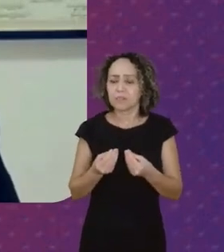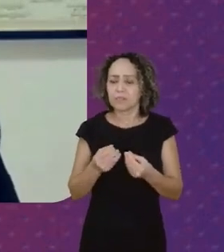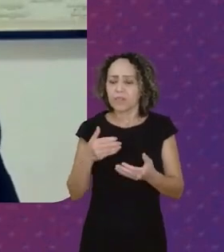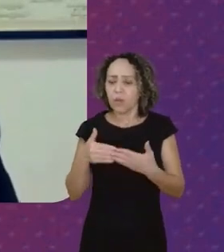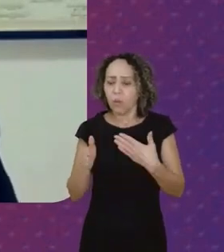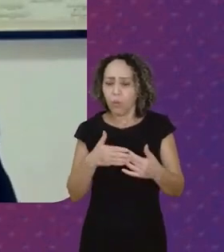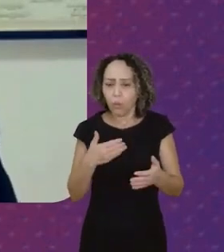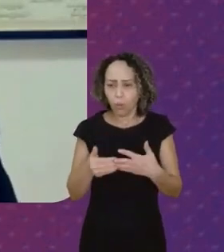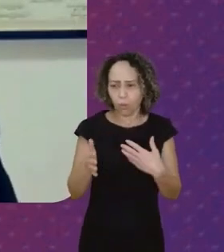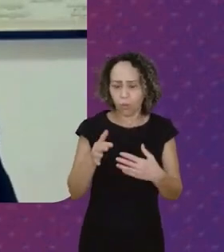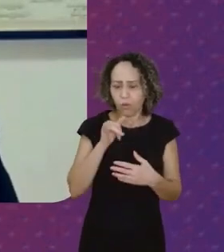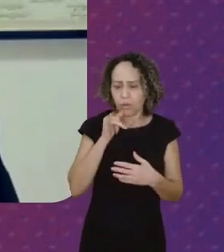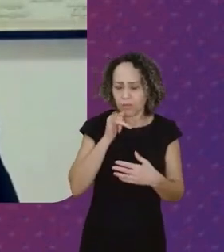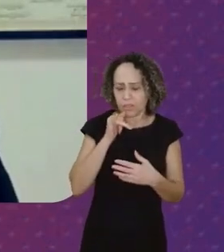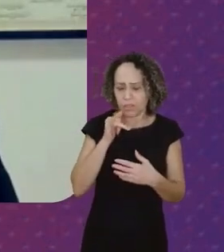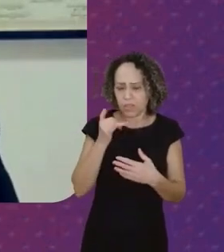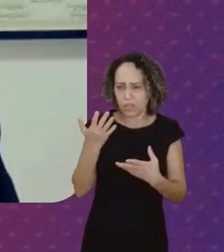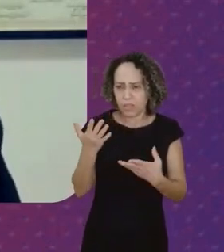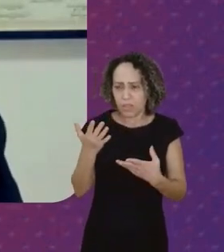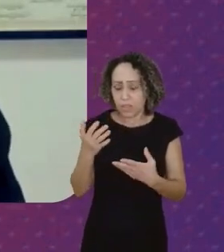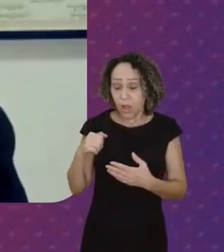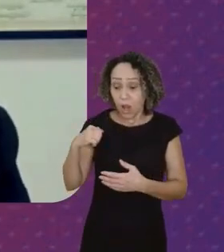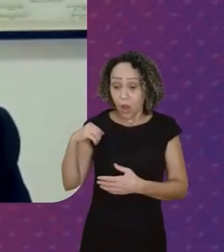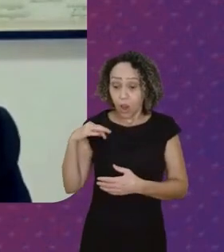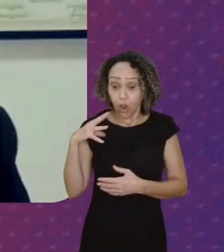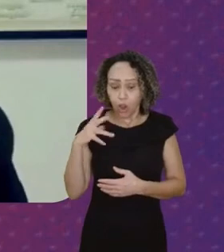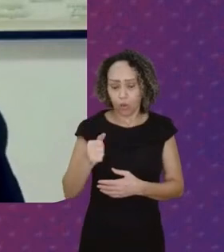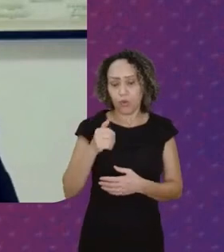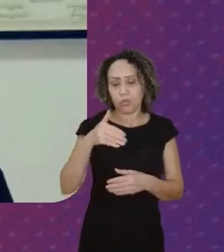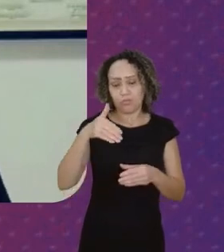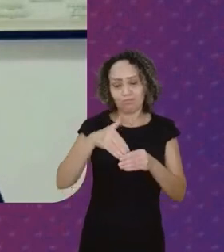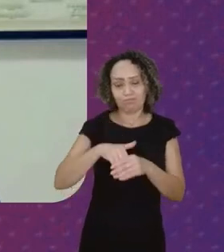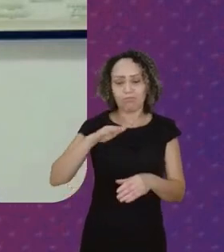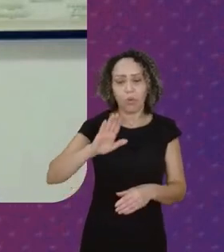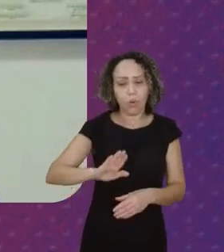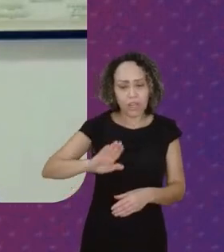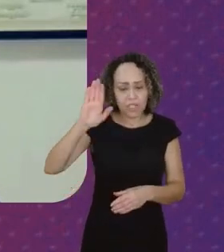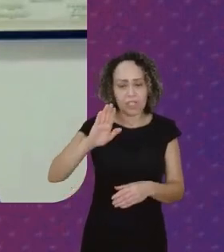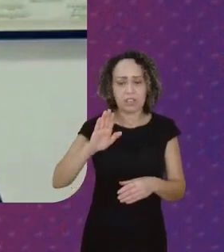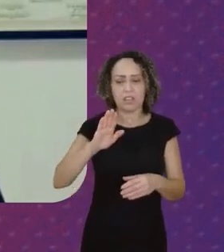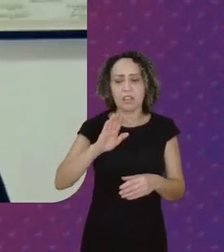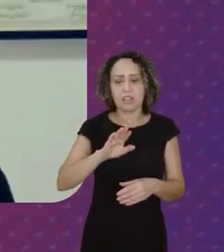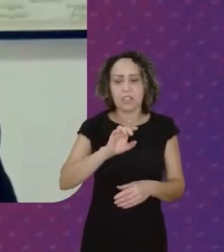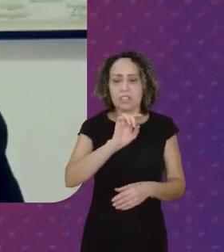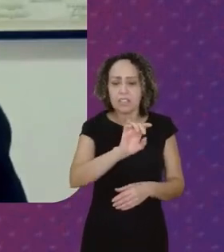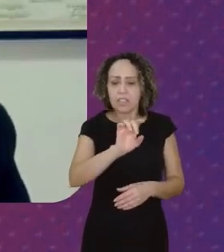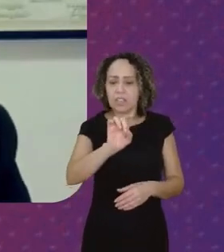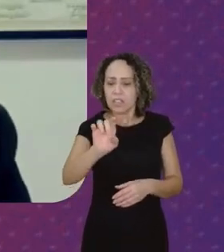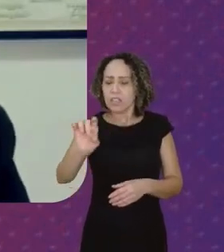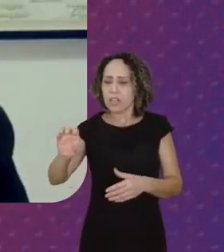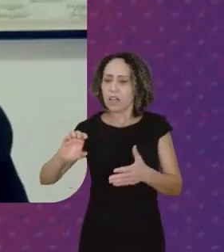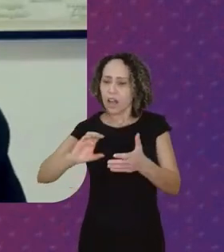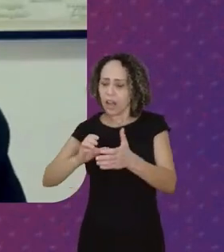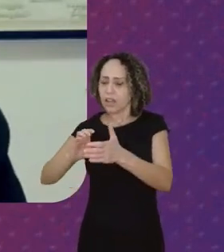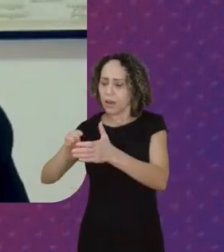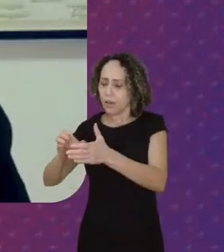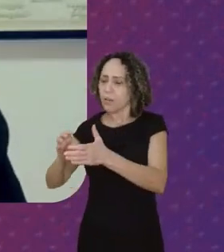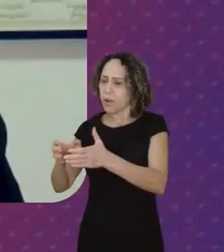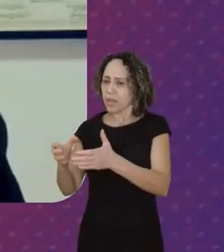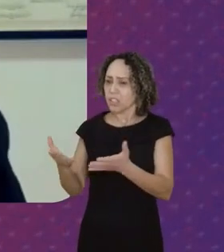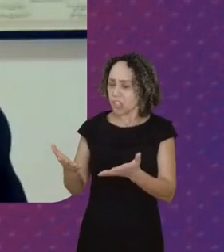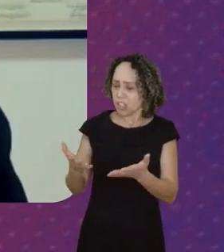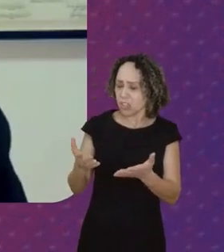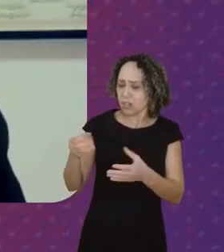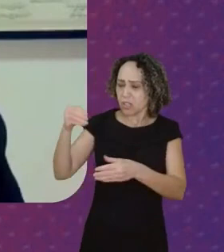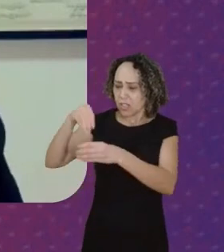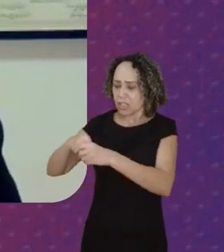não apenas as mulheres, mas todos os candidatos de cada um dos partidos que estiverem unidos em federação vão perder algum tipo